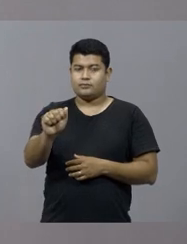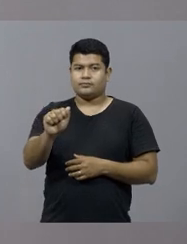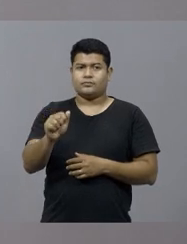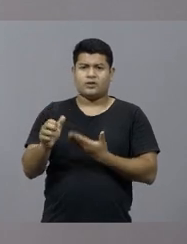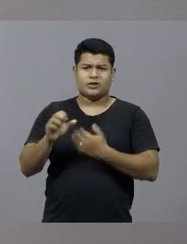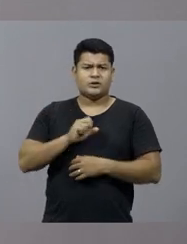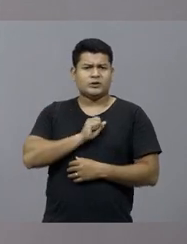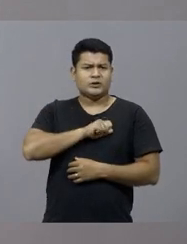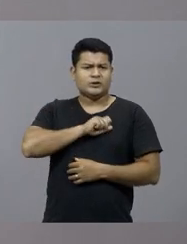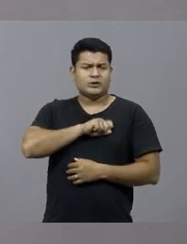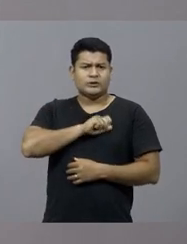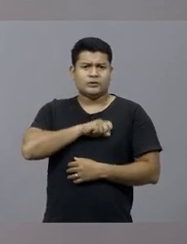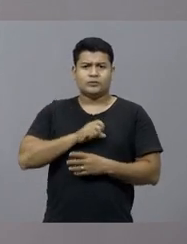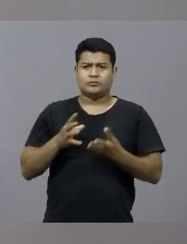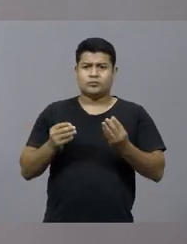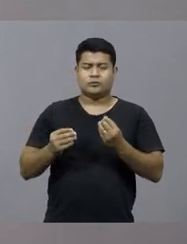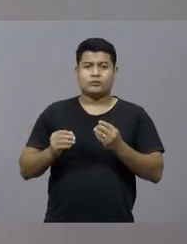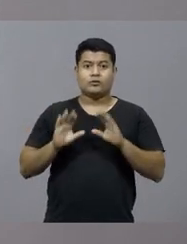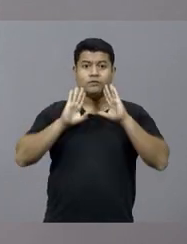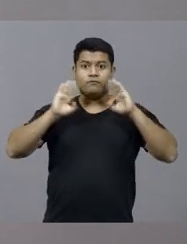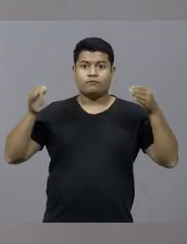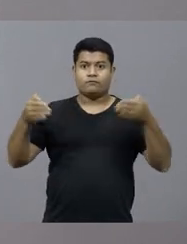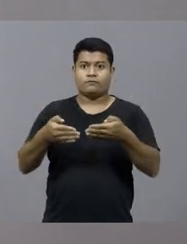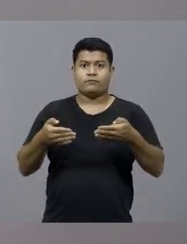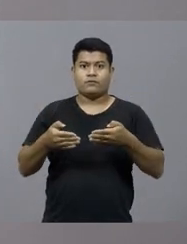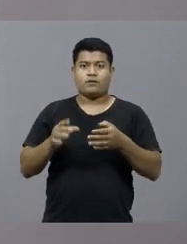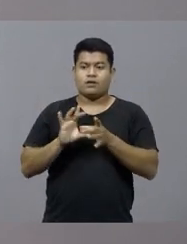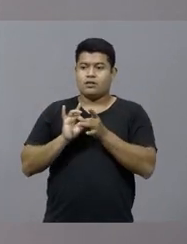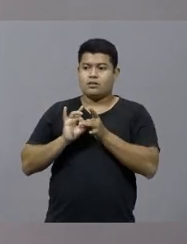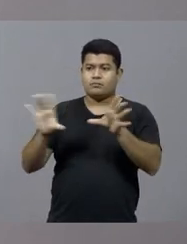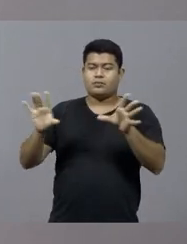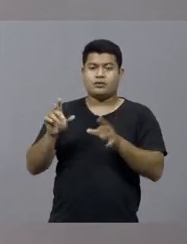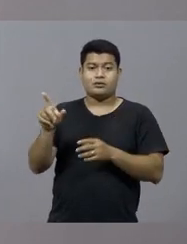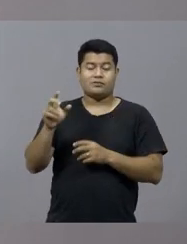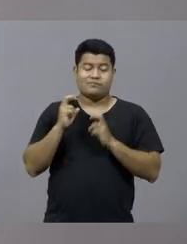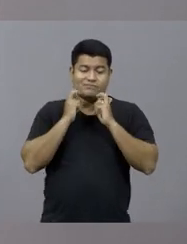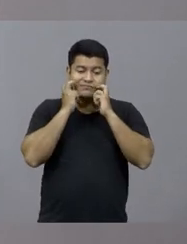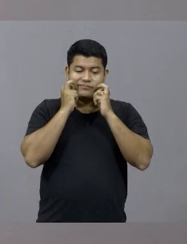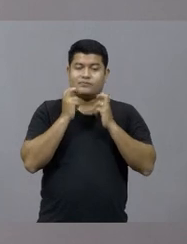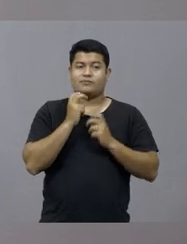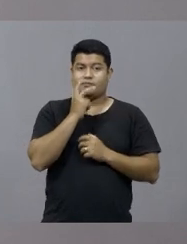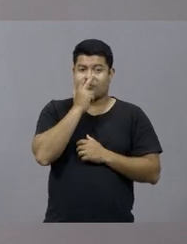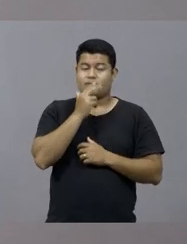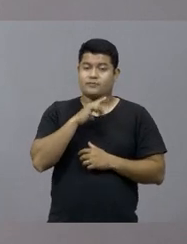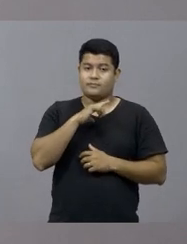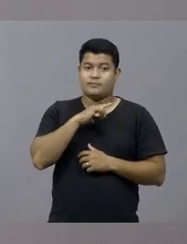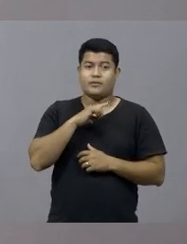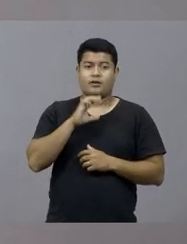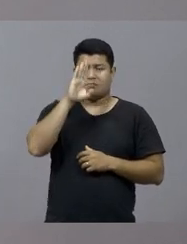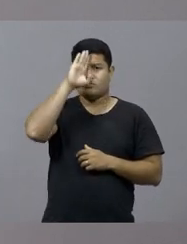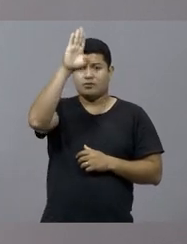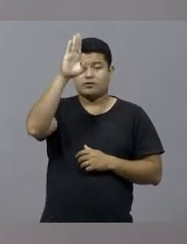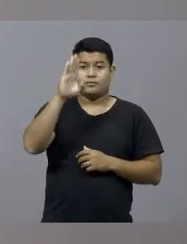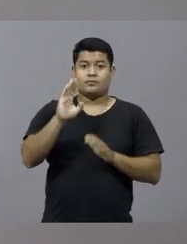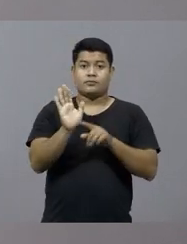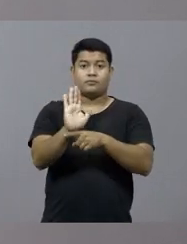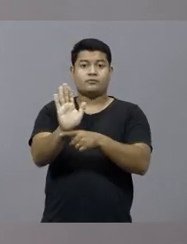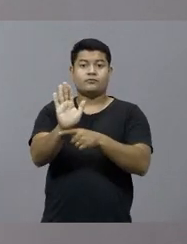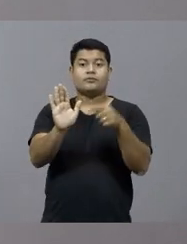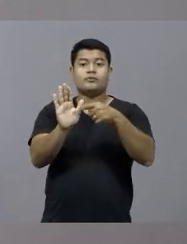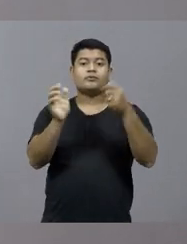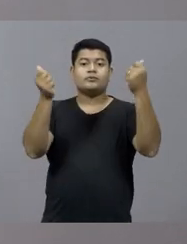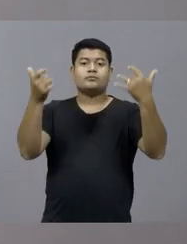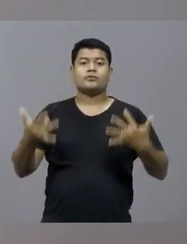debate no Fórum da Liberdade, onde parece que ele saiu envergonhado. Mas não é esse o assunto principal. O assunto principal desse vídeo é que esse